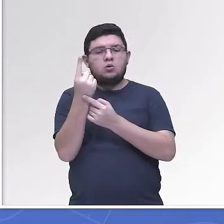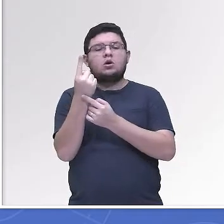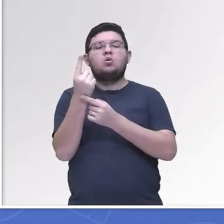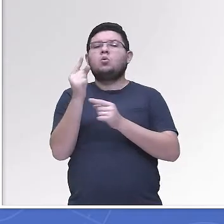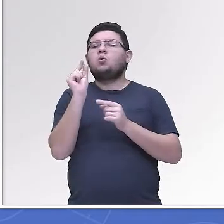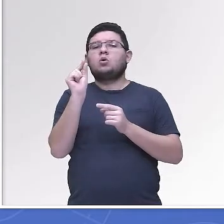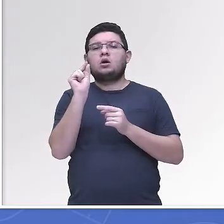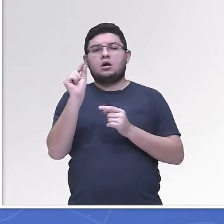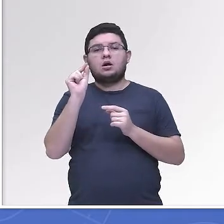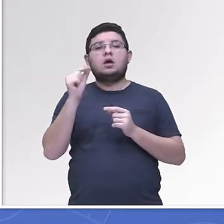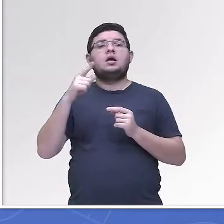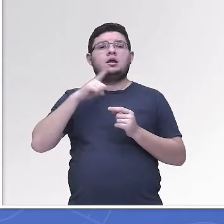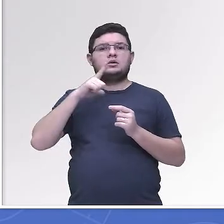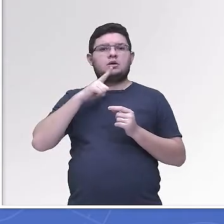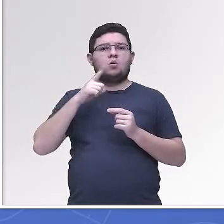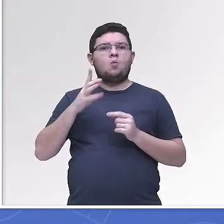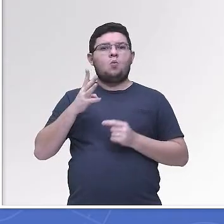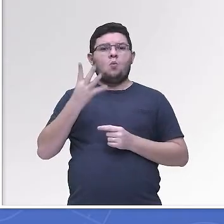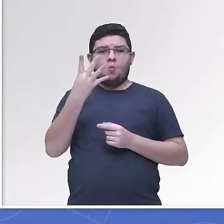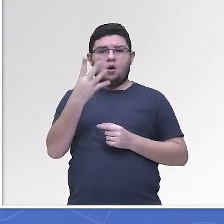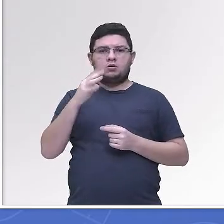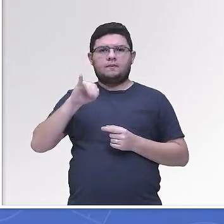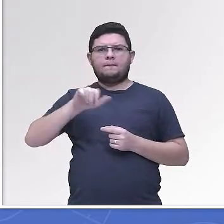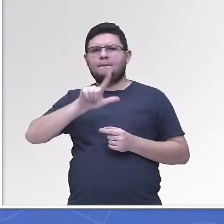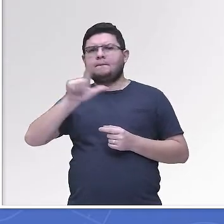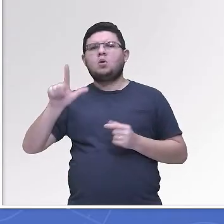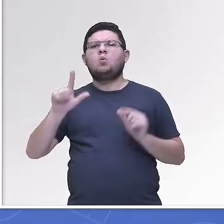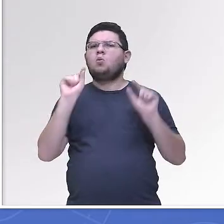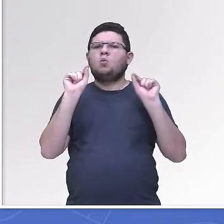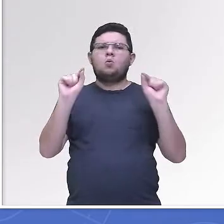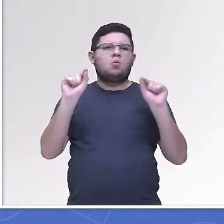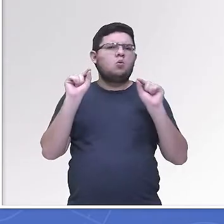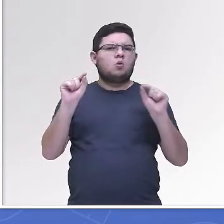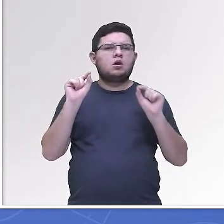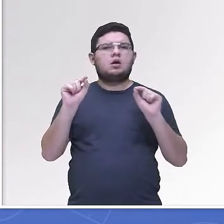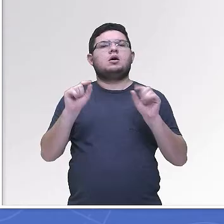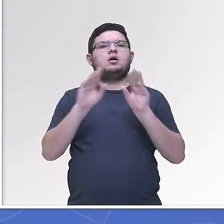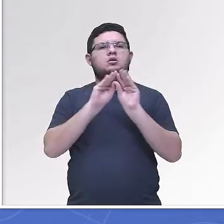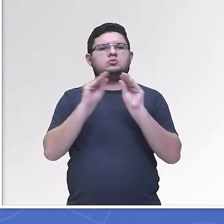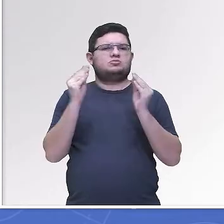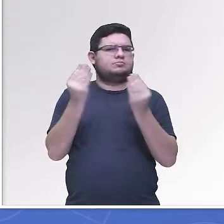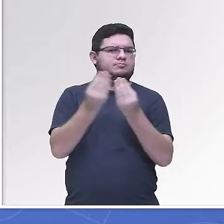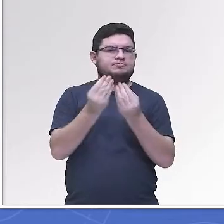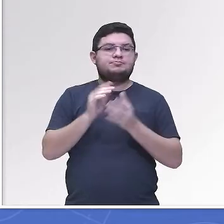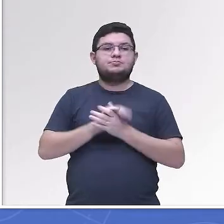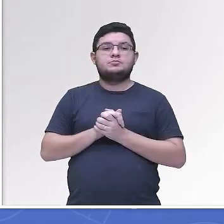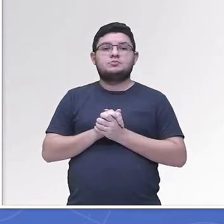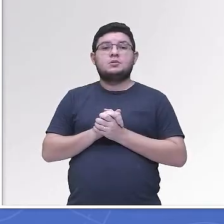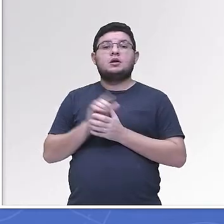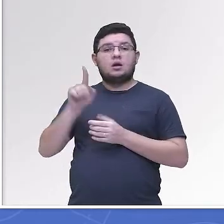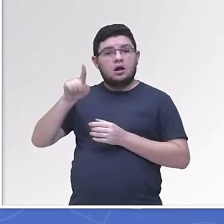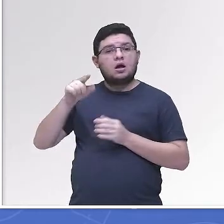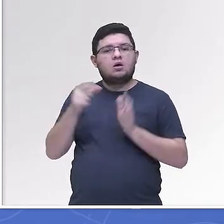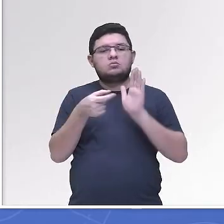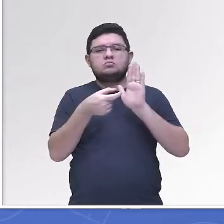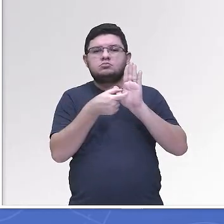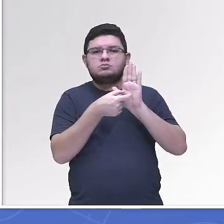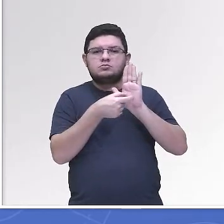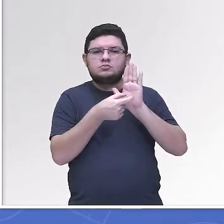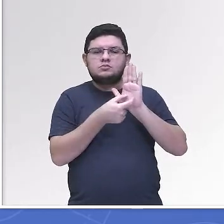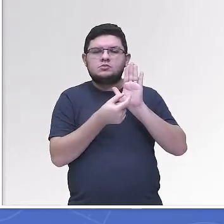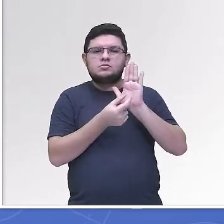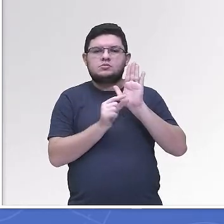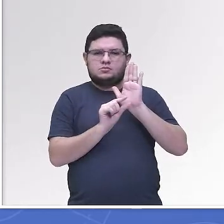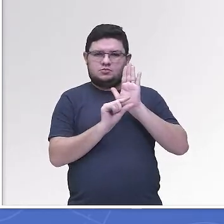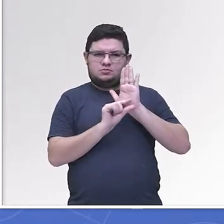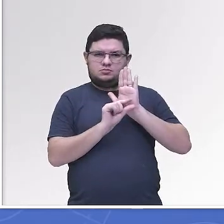diferentes, que é o cigarro. É muito nocivo à saúde. Tem, por exemplo, nicotina, monóxido de carbono,